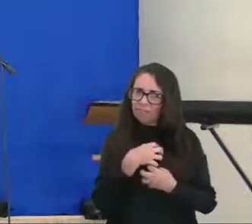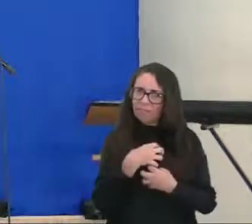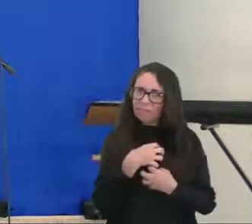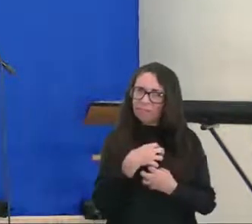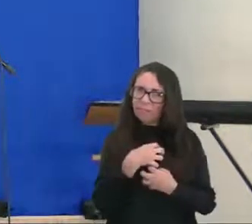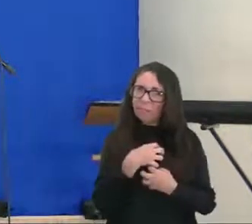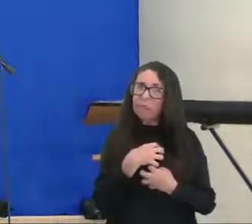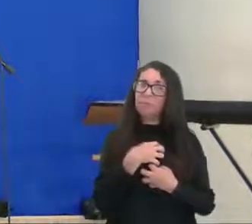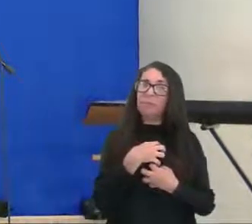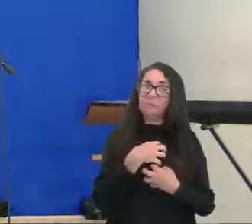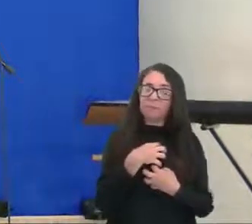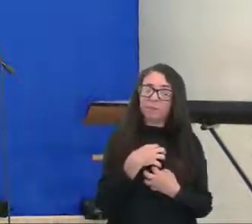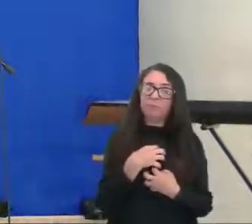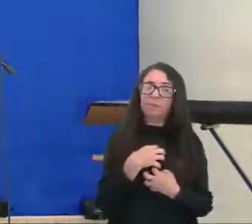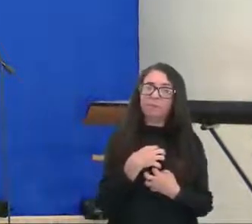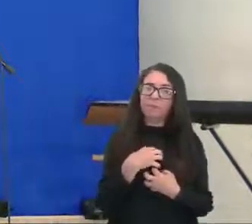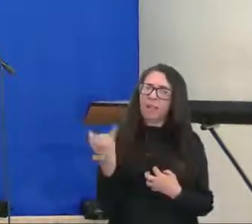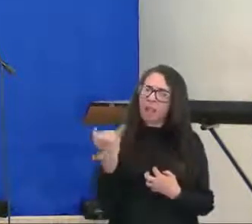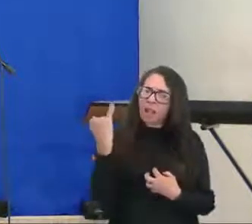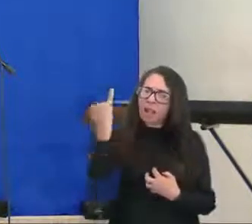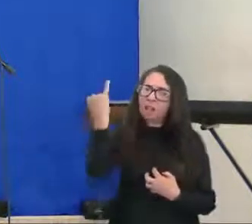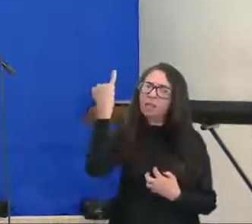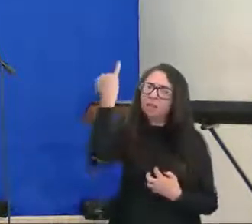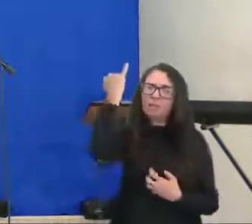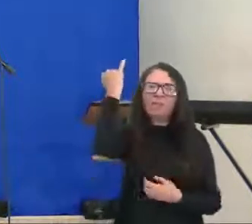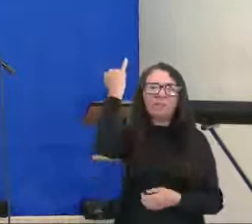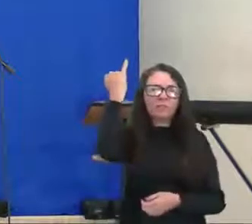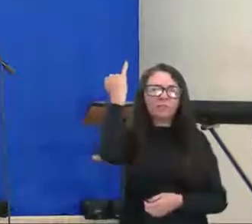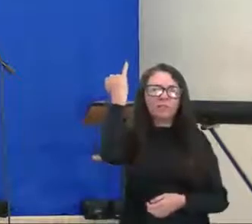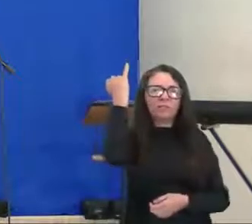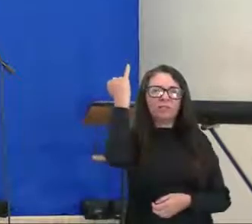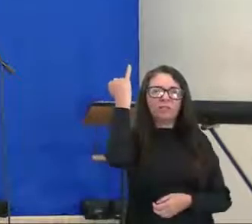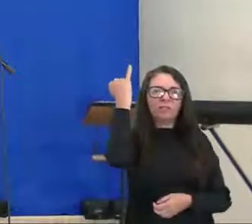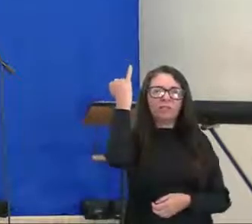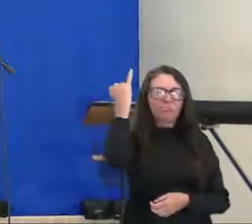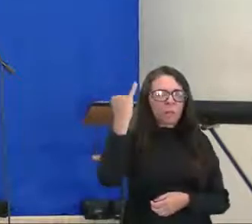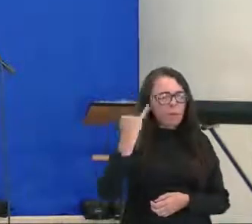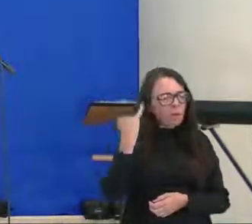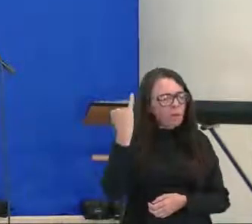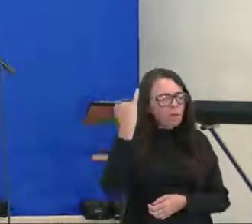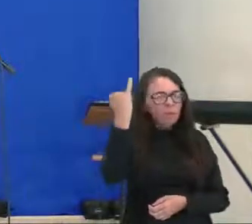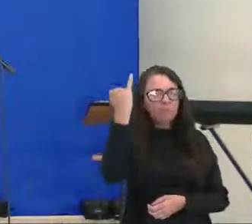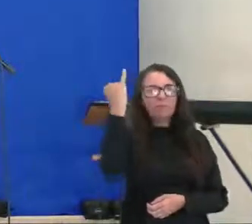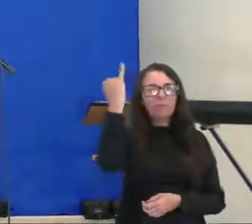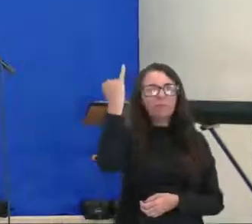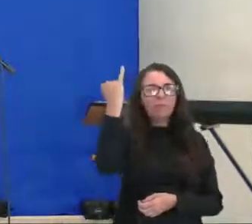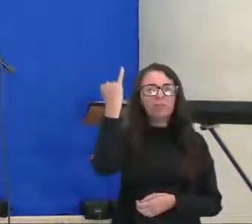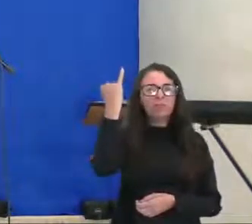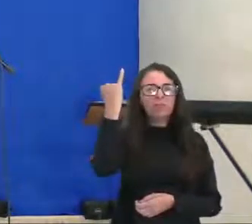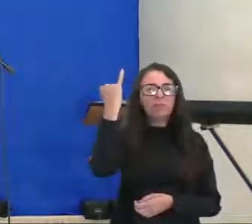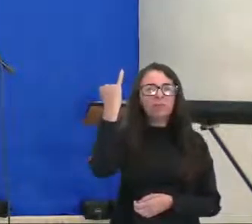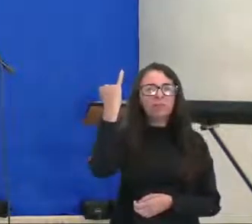necessidade e diz lá que mais honroso são os menores desse corpo.